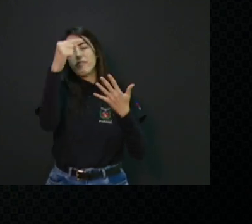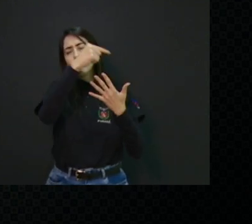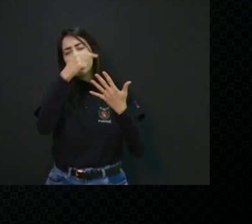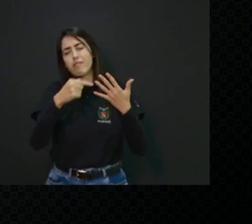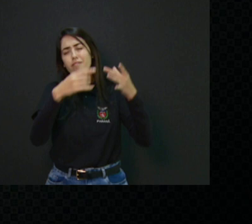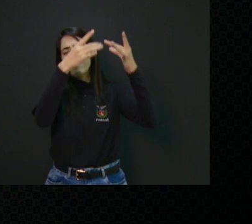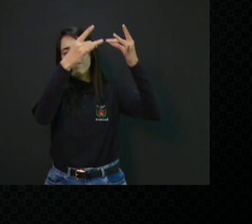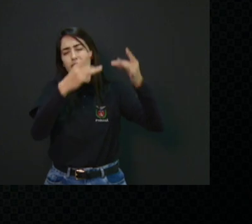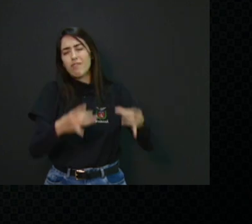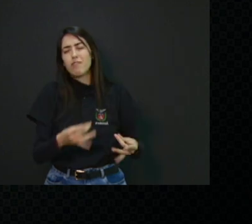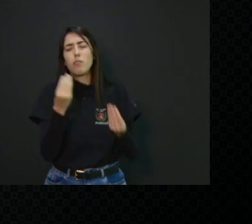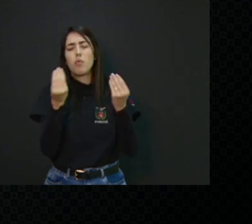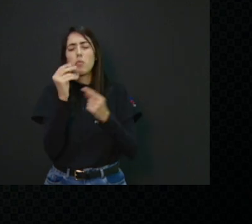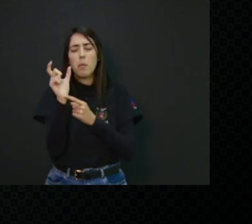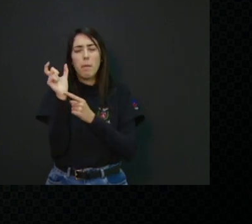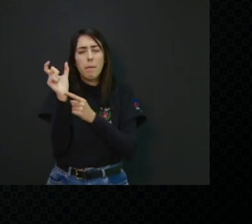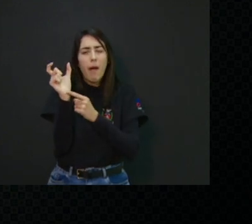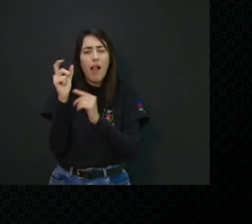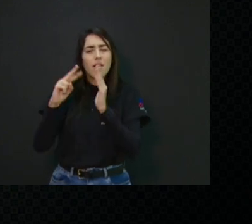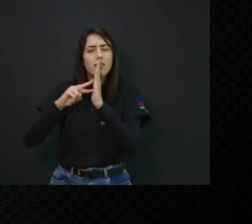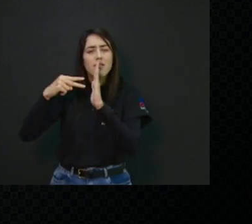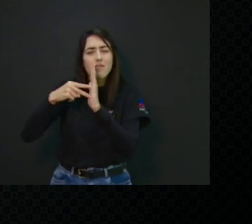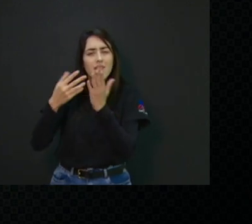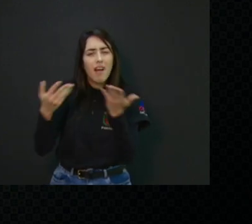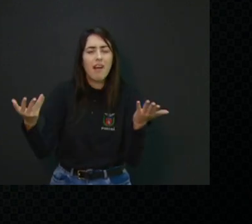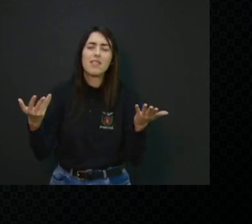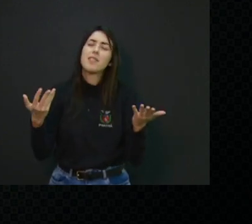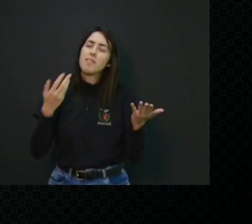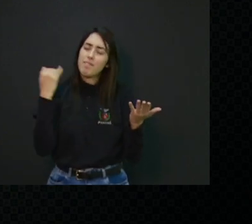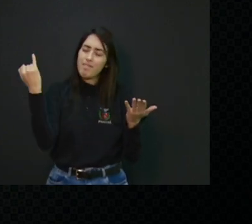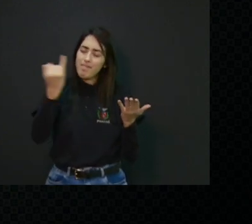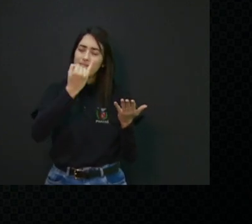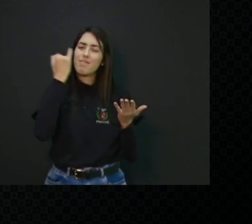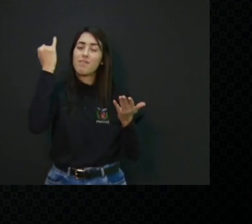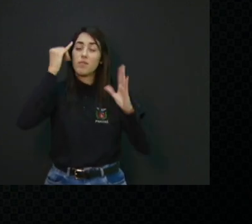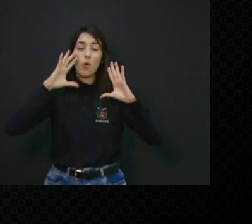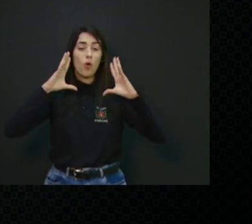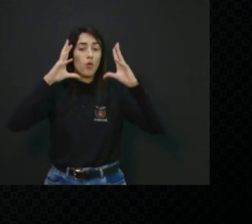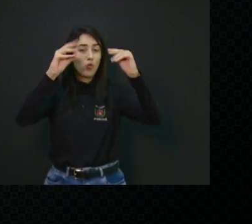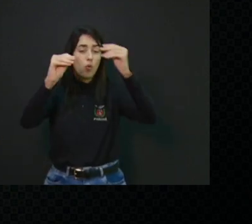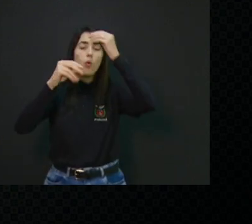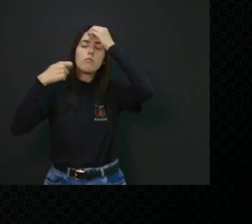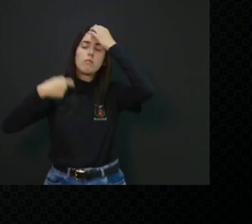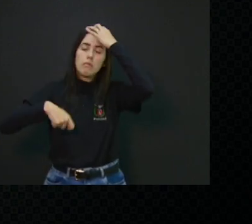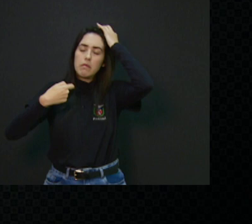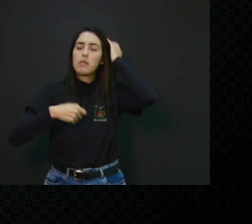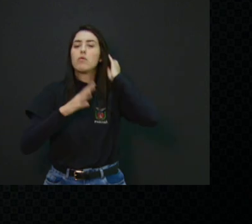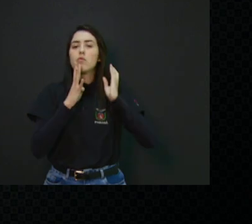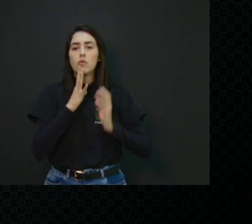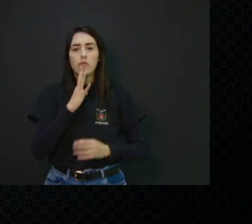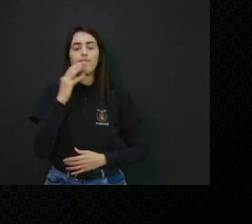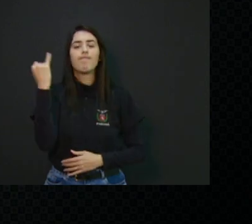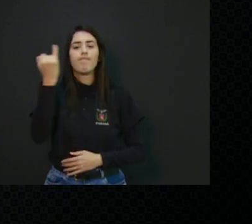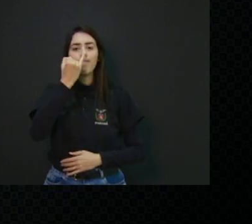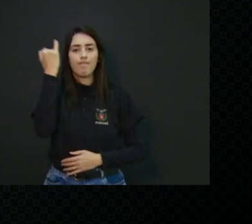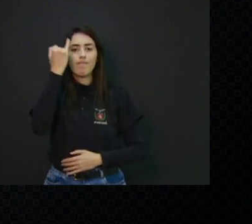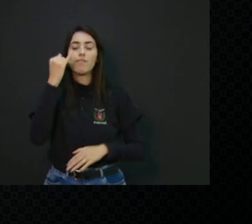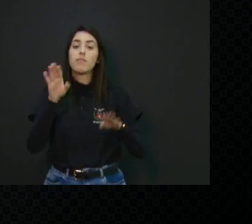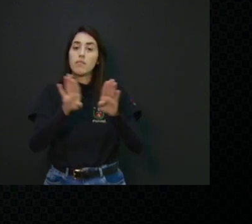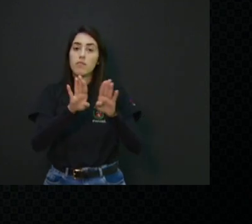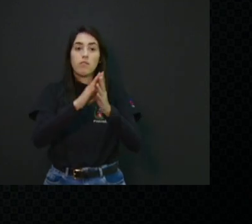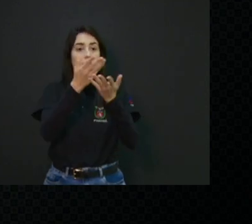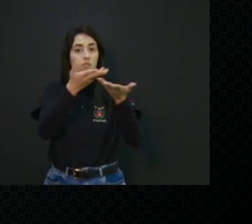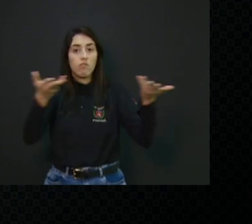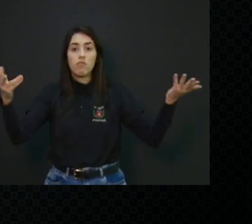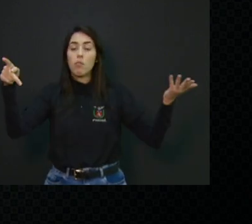a etiologia, algo tão importante, né, que todos devem conhecer, né, os nossos professores, né,